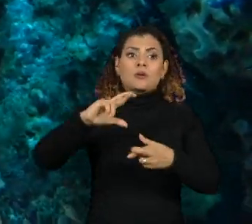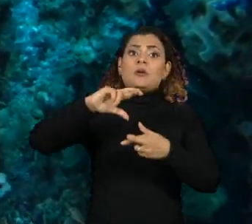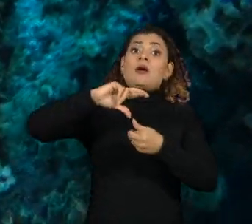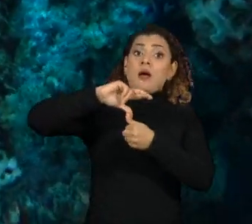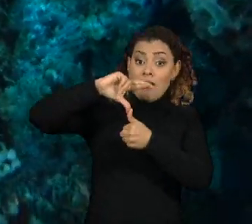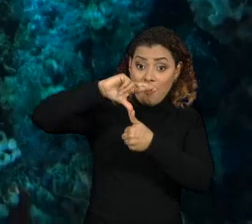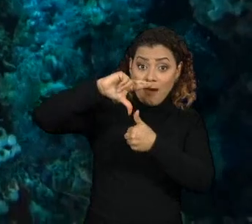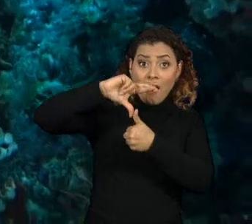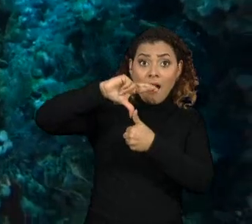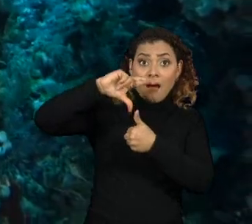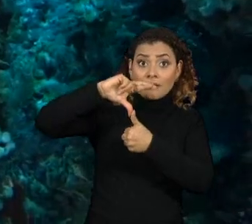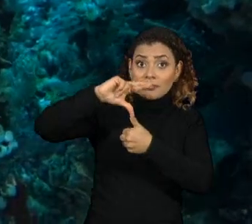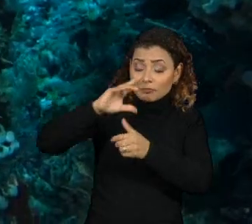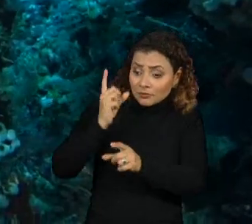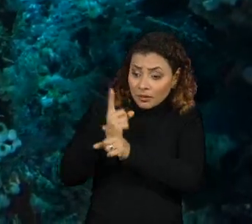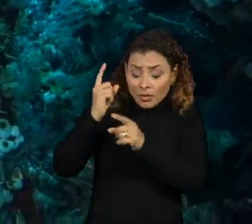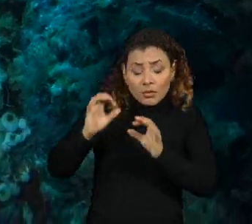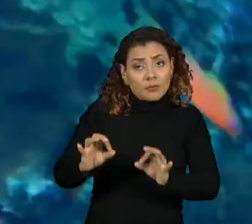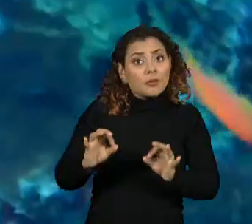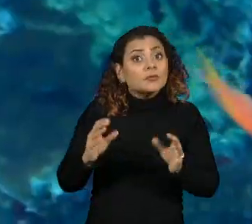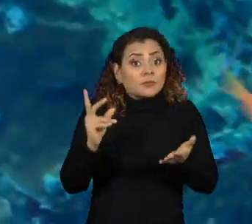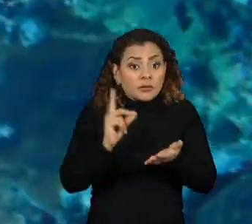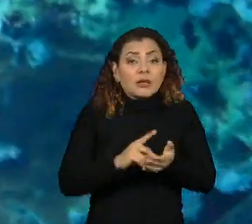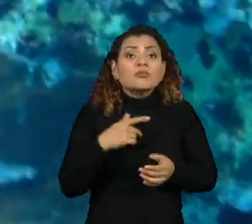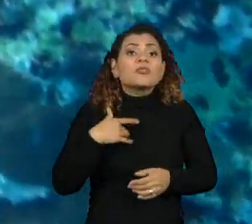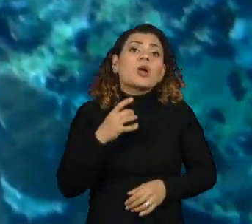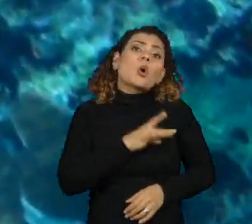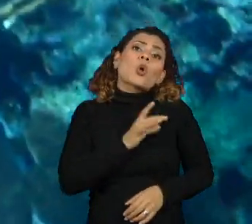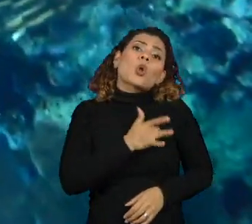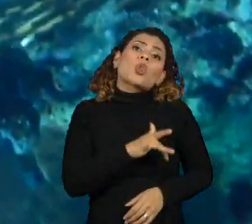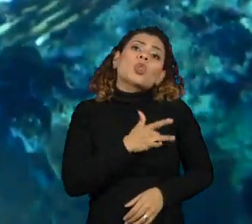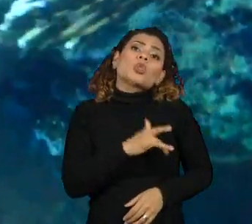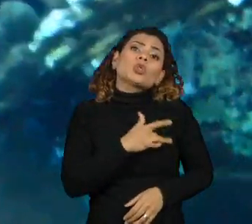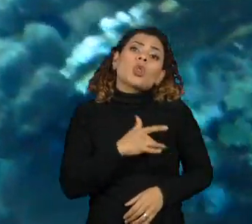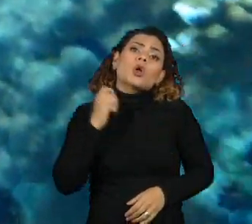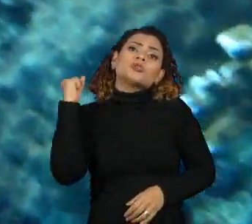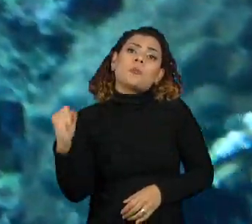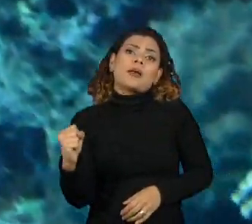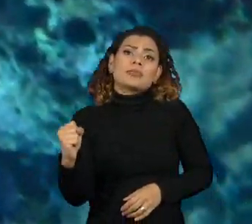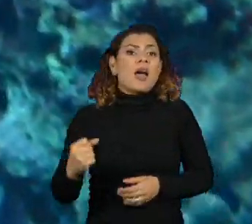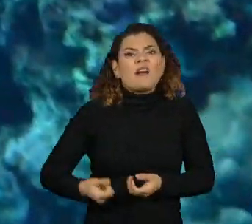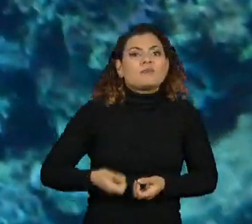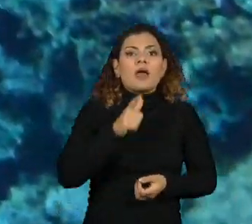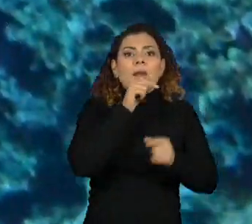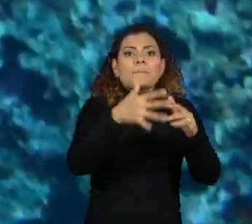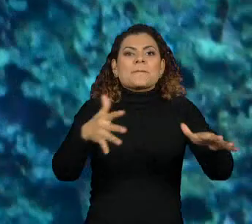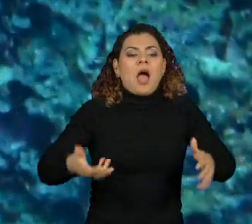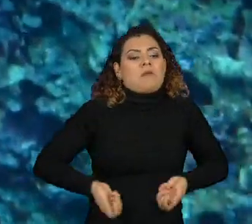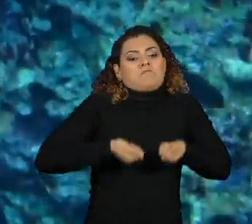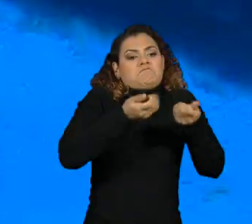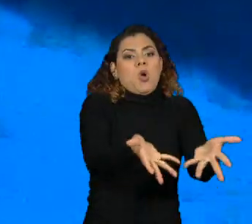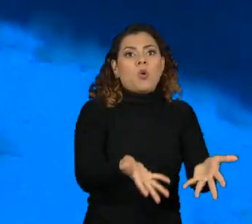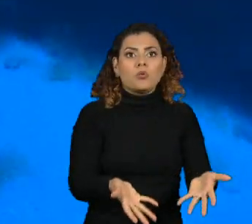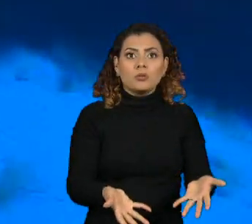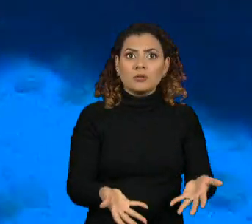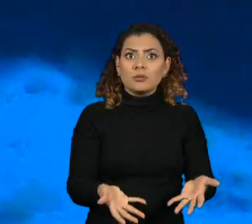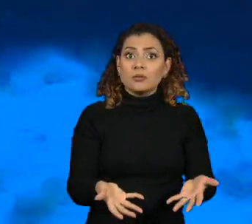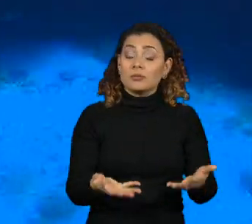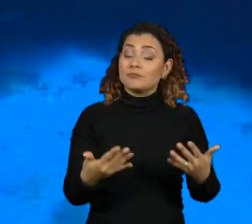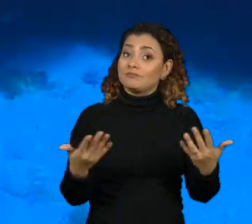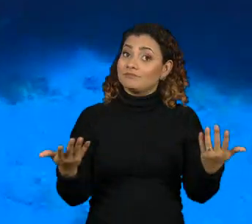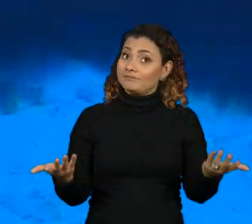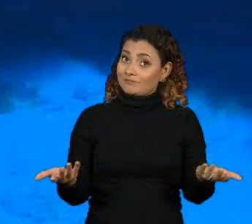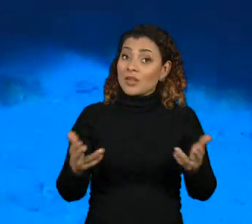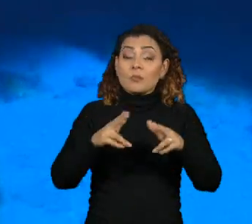liberado alguém que tinha ele no aquário, fica com pena de matar e libera no mar. A preocupação dos biólogos aumentou com